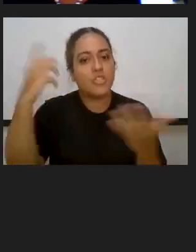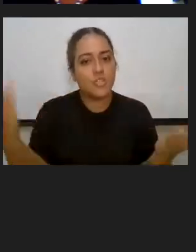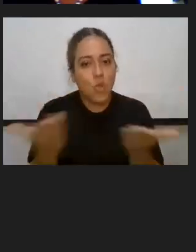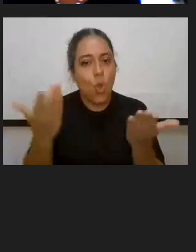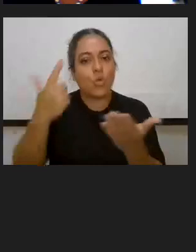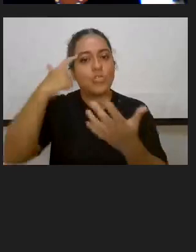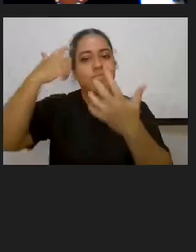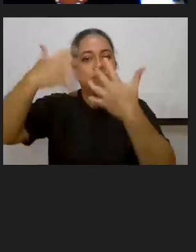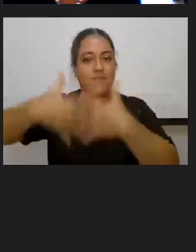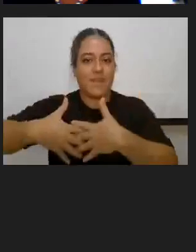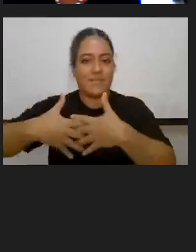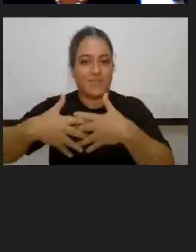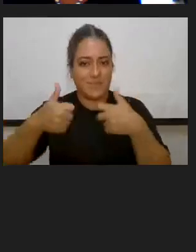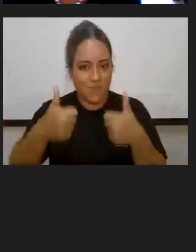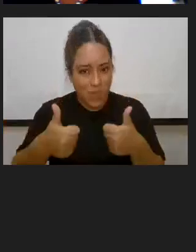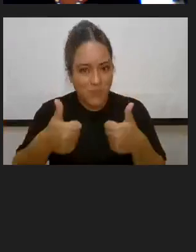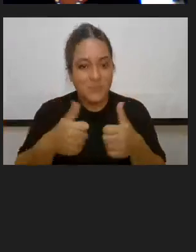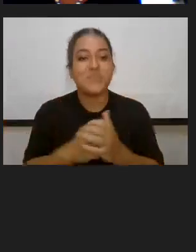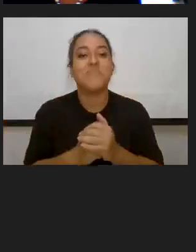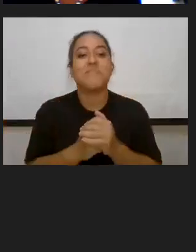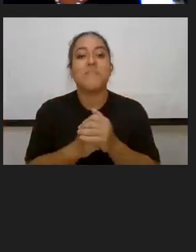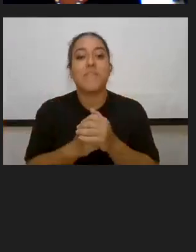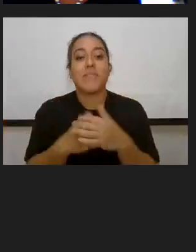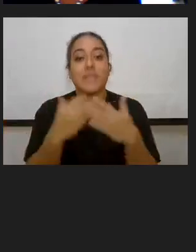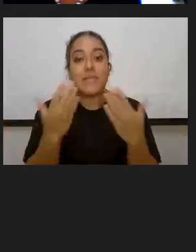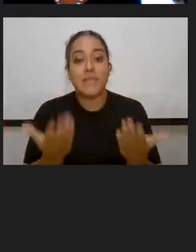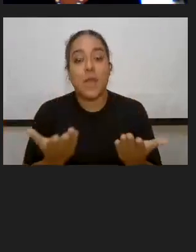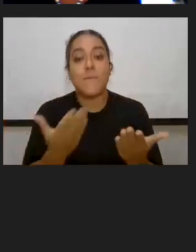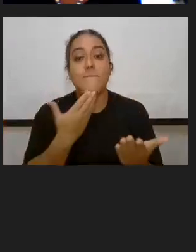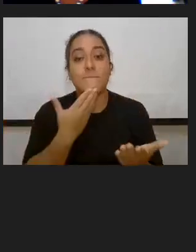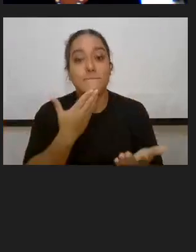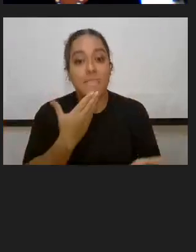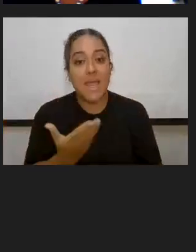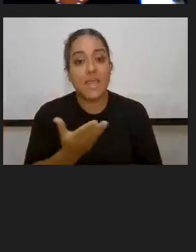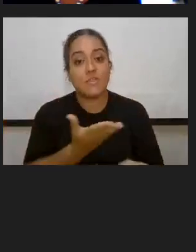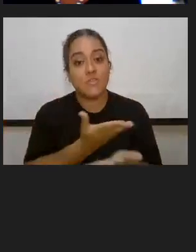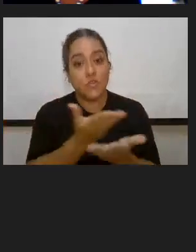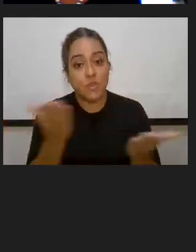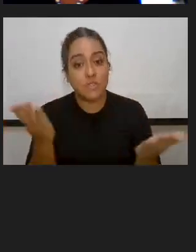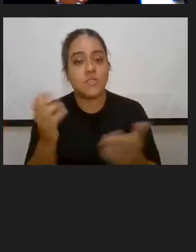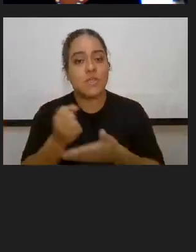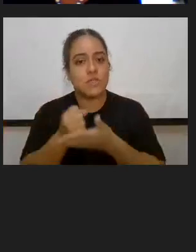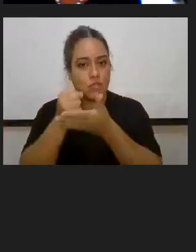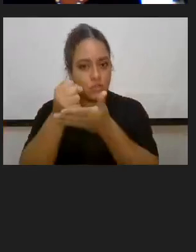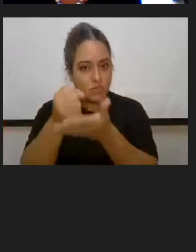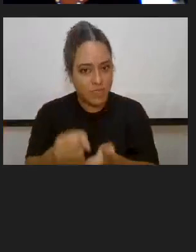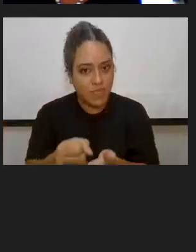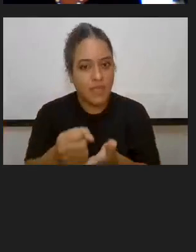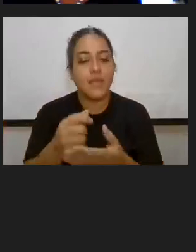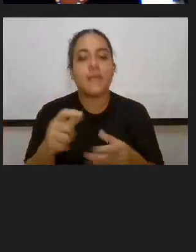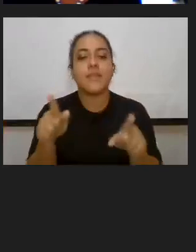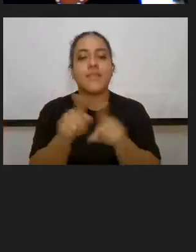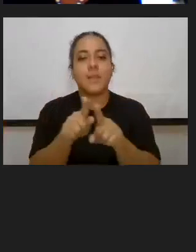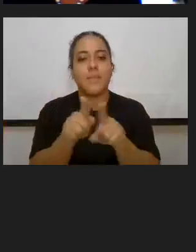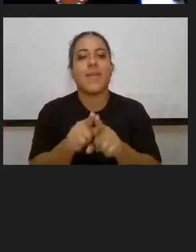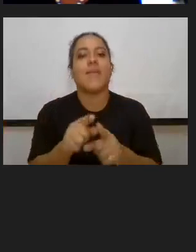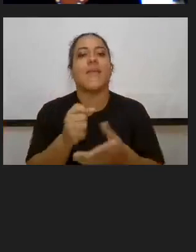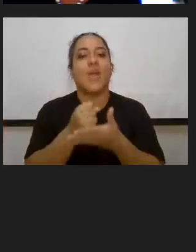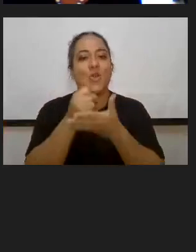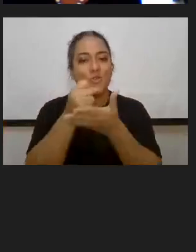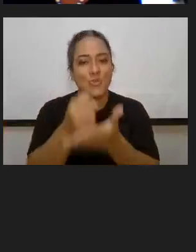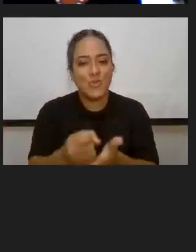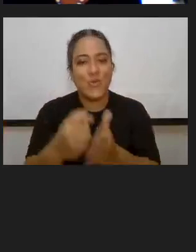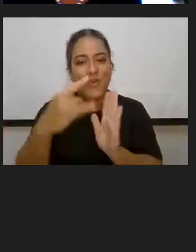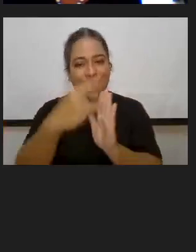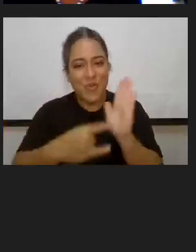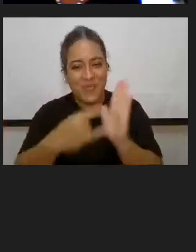tá bom? Então, a gente pede que vocês contribuam, né, assim como contribuíram no formulário